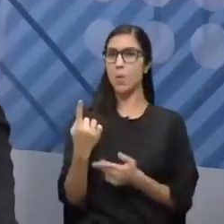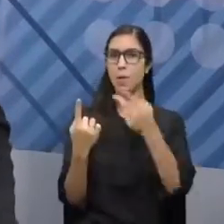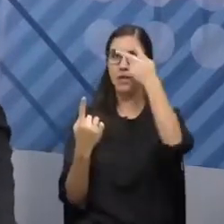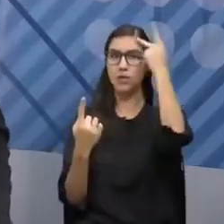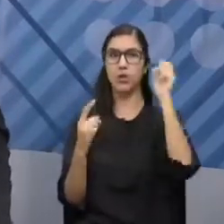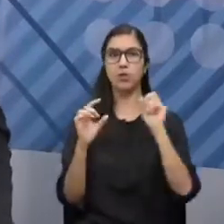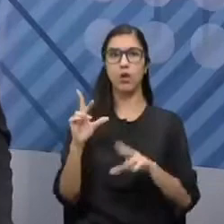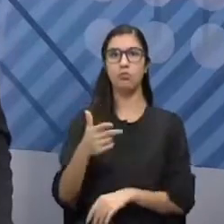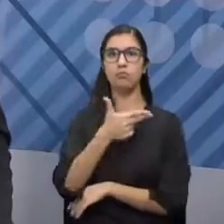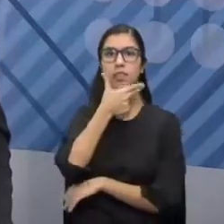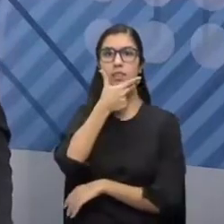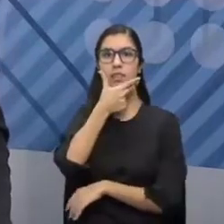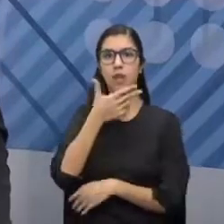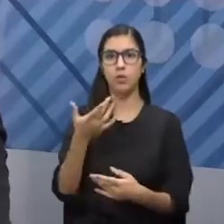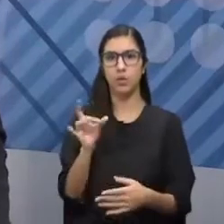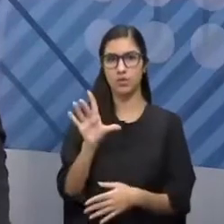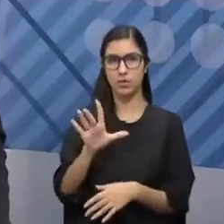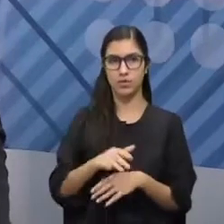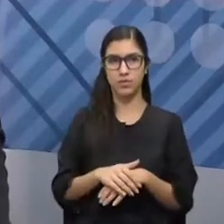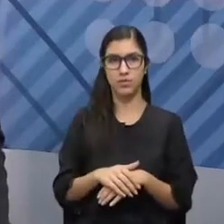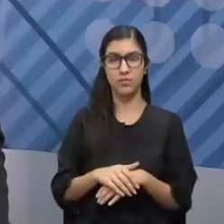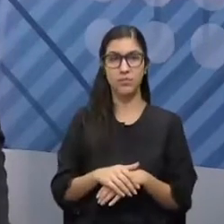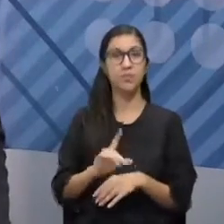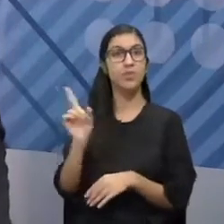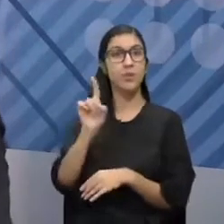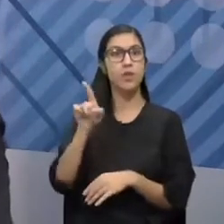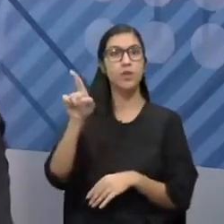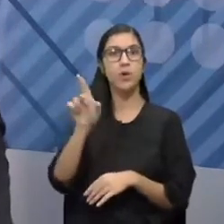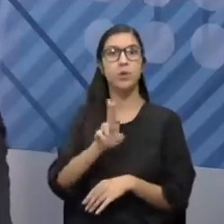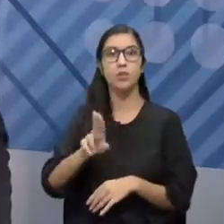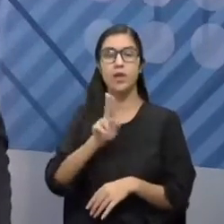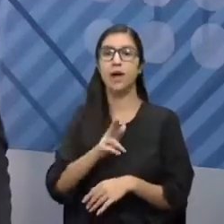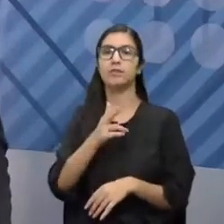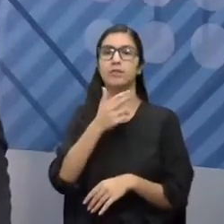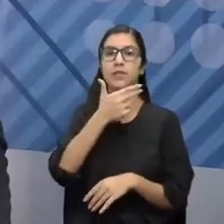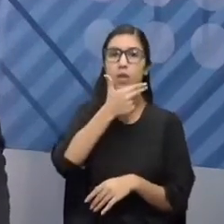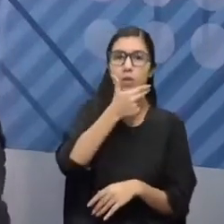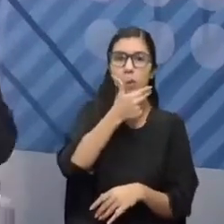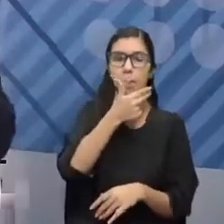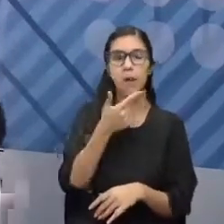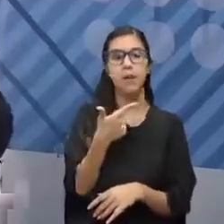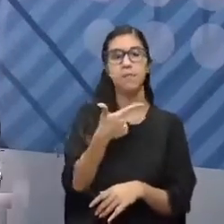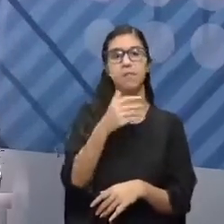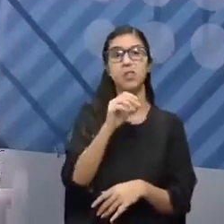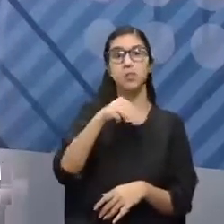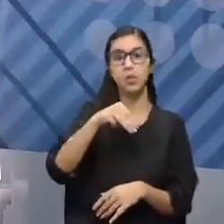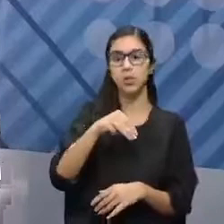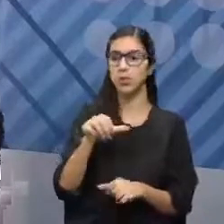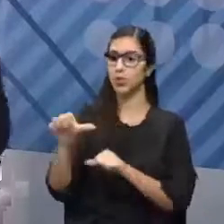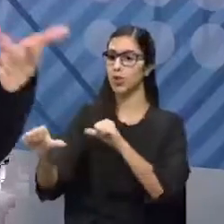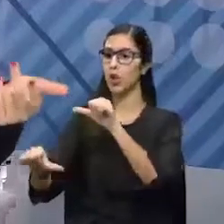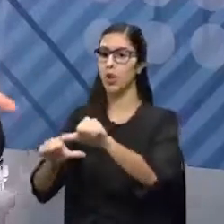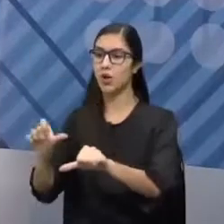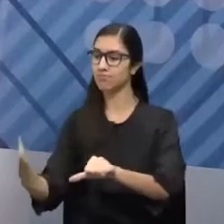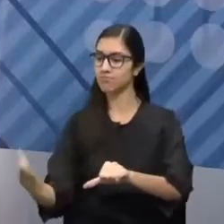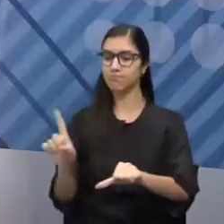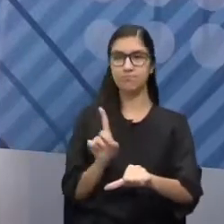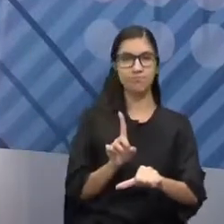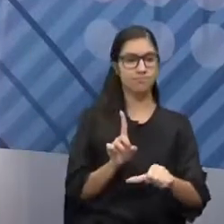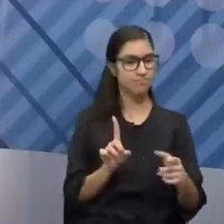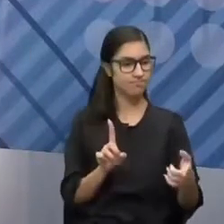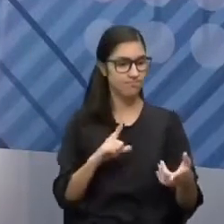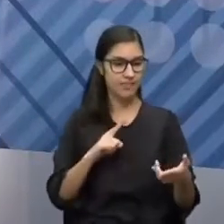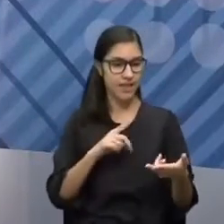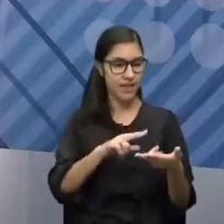que utiliza Tadoma, que nós já veremos isso. Ele vai utilizar uma pessoa que tem Tadoma por 20 minutos, na troca de guia e intérprete, ele vai pegar um